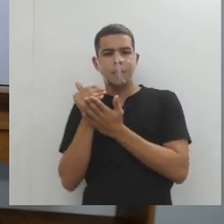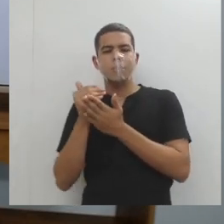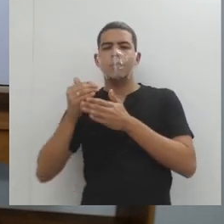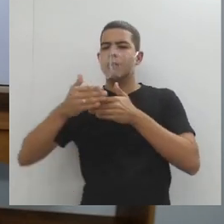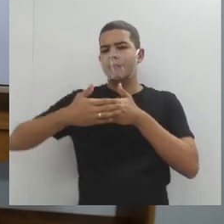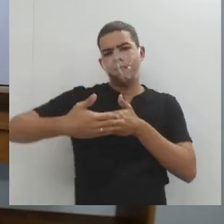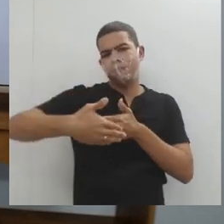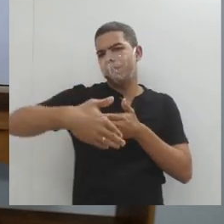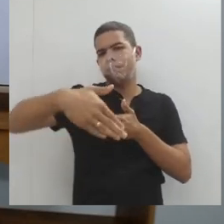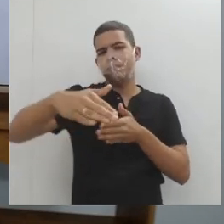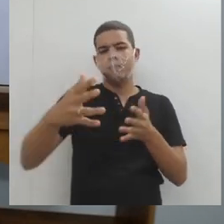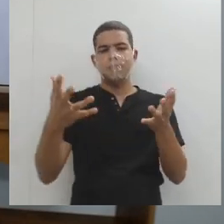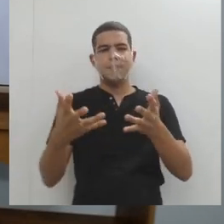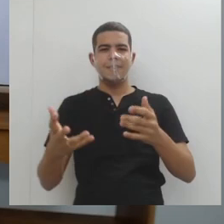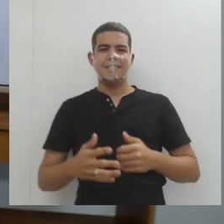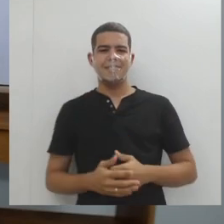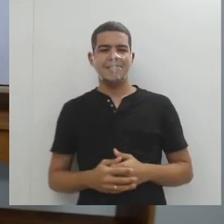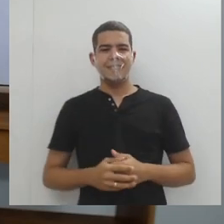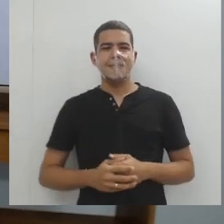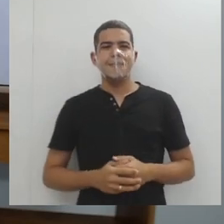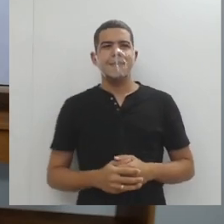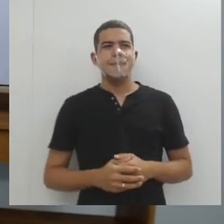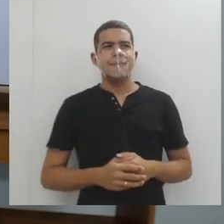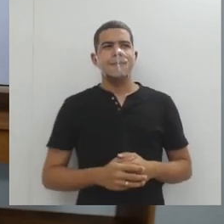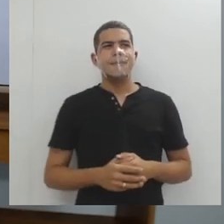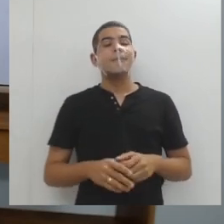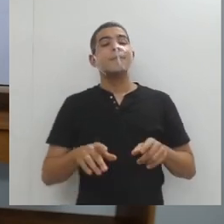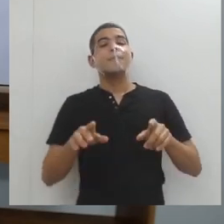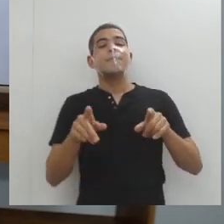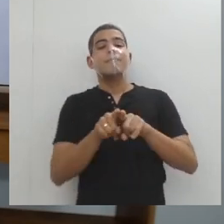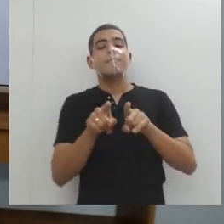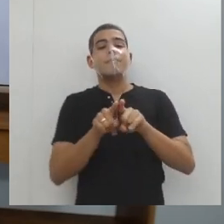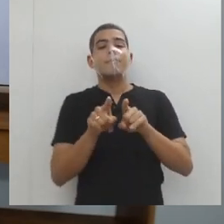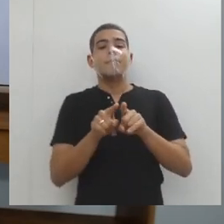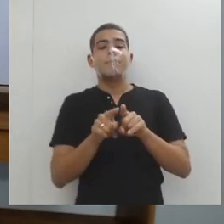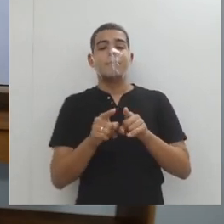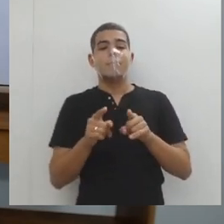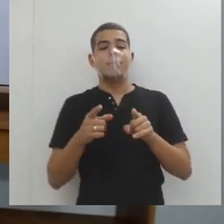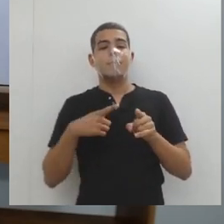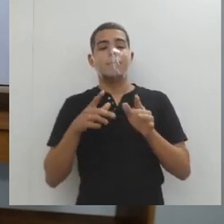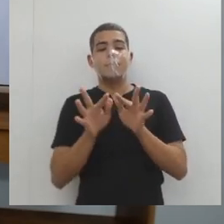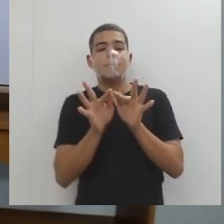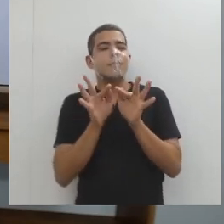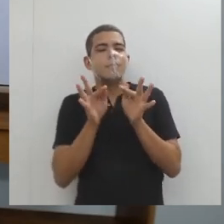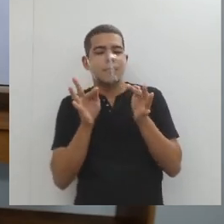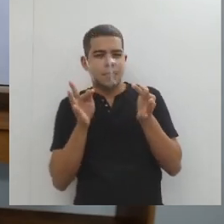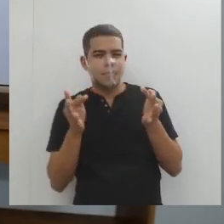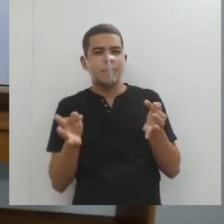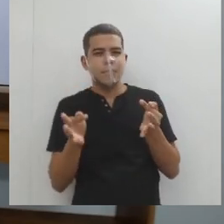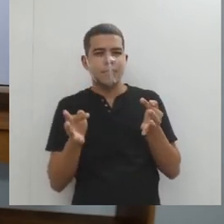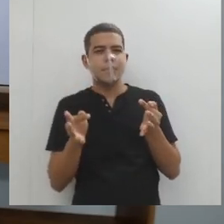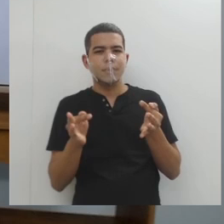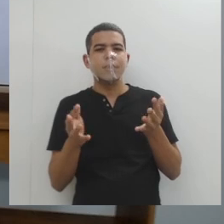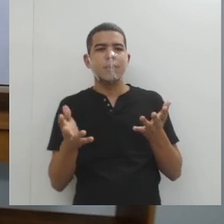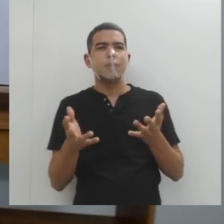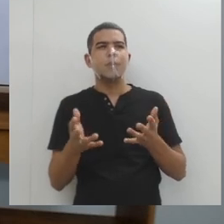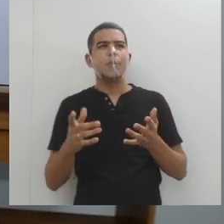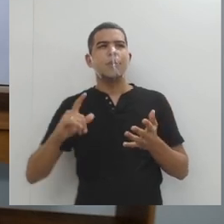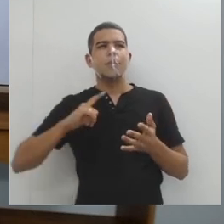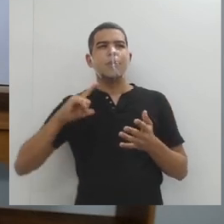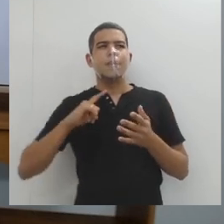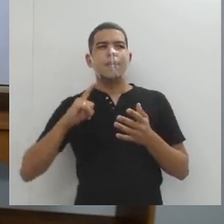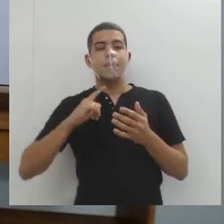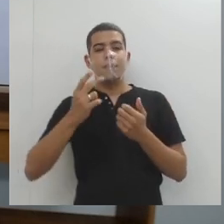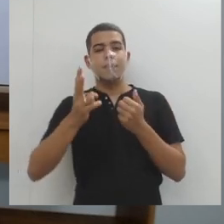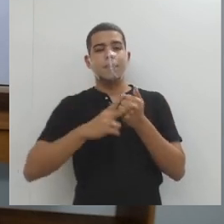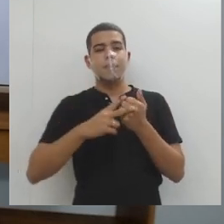atual. Agora, vamos voltar aqui para o Simple Past para a gente ver a forma negativa. Aí, na forma negativa do Simple Past, eu vou precisar do verbo auxiliar, que eu já